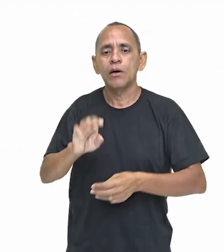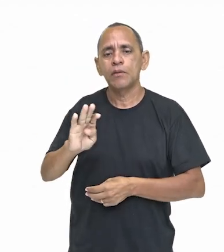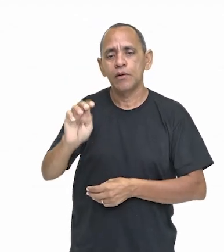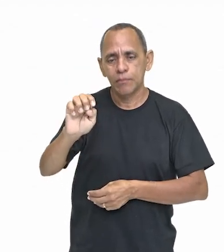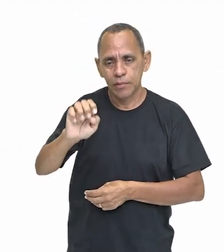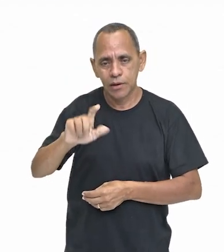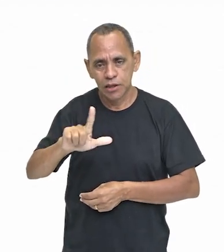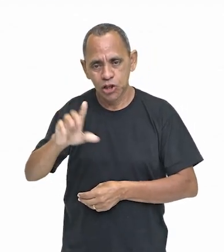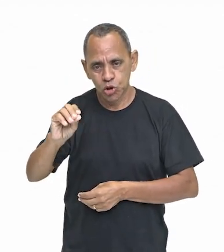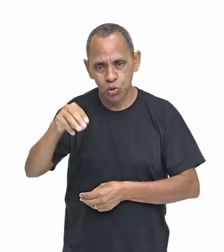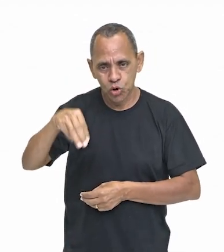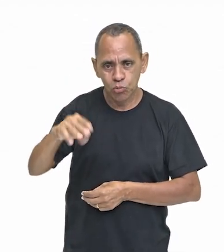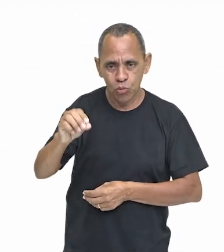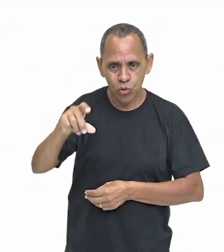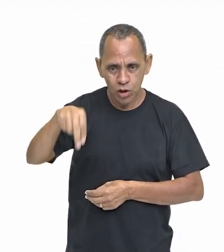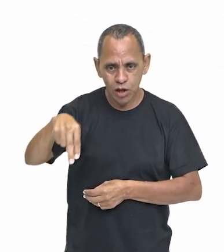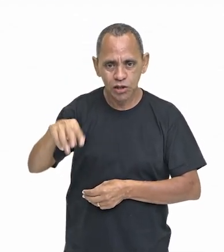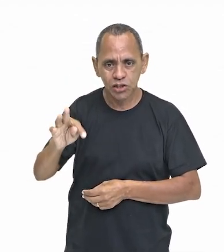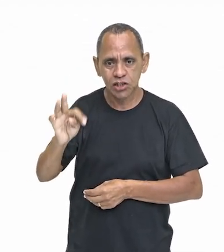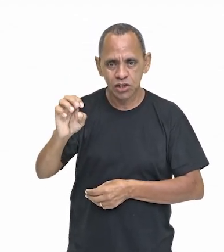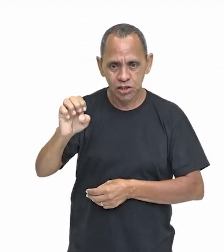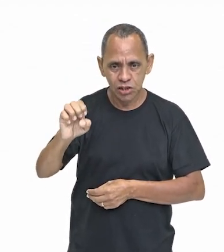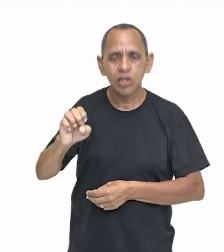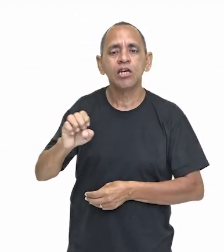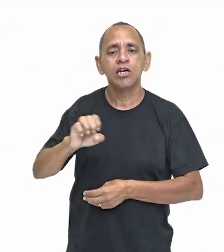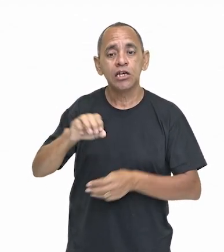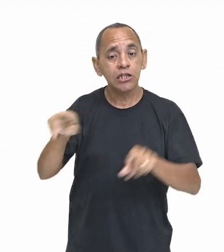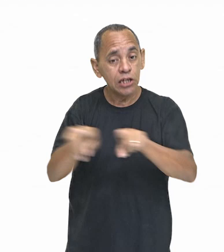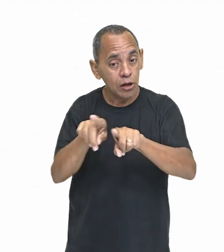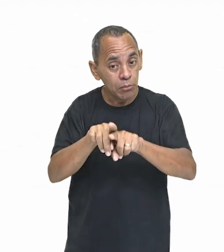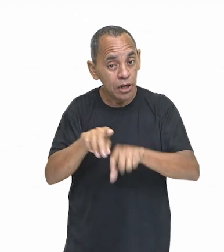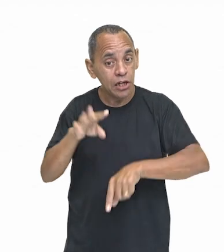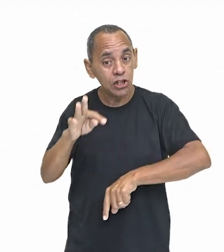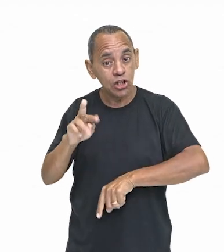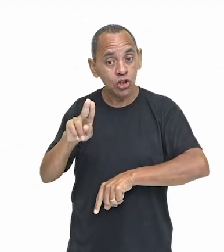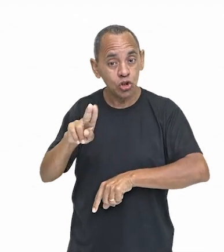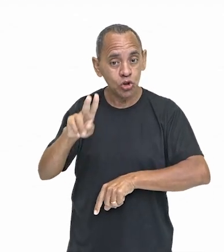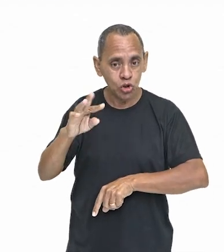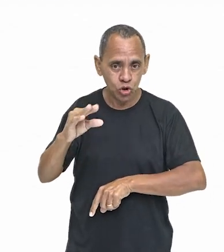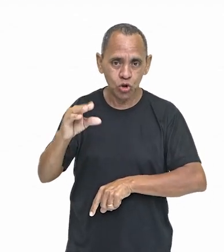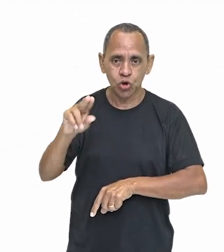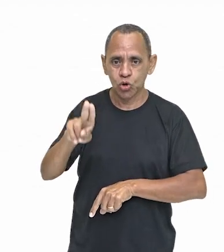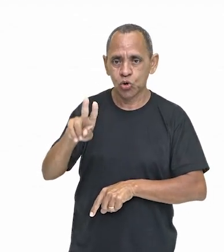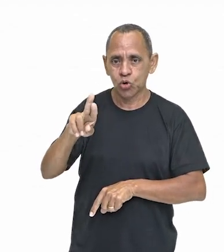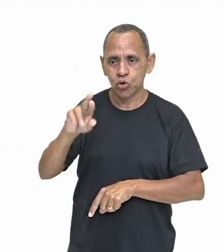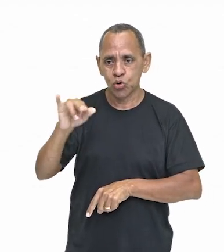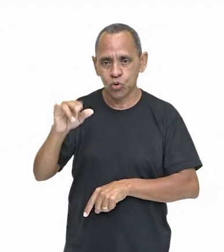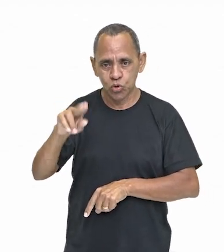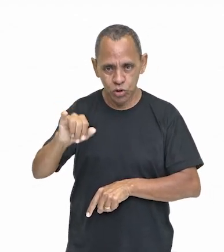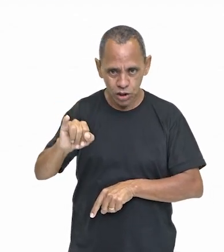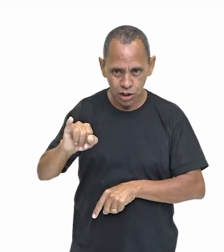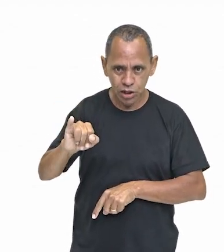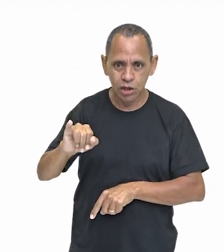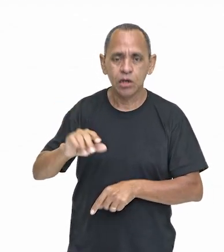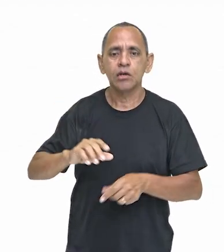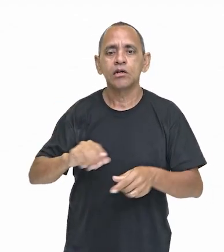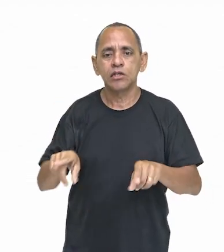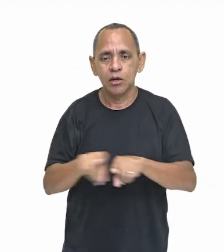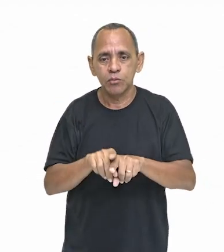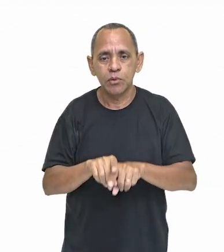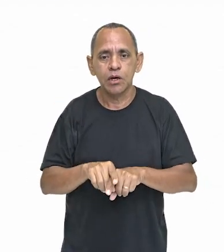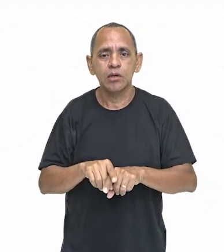e Tucuruí. Essas 3 usinas aí são algumas das